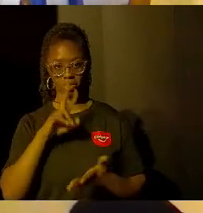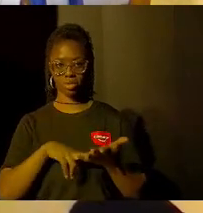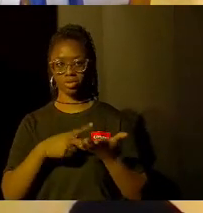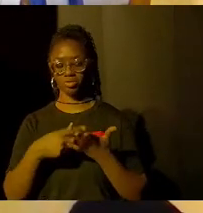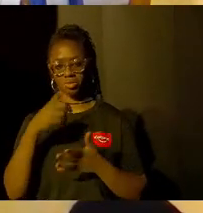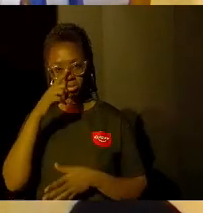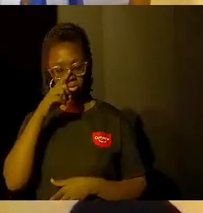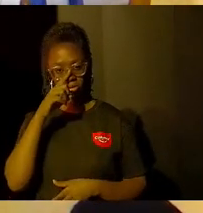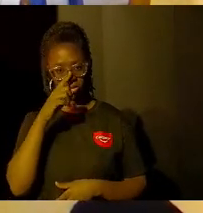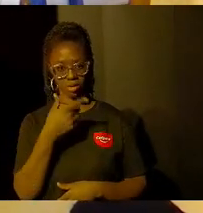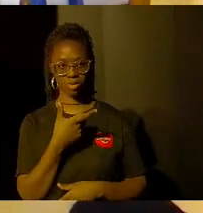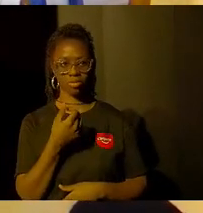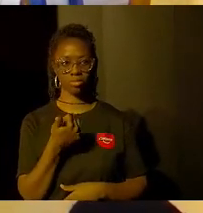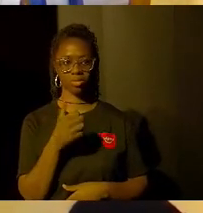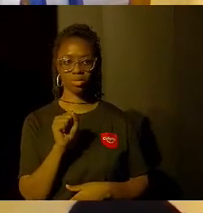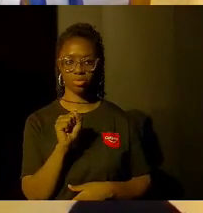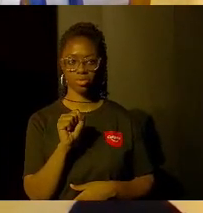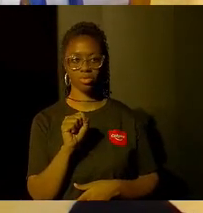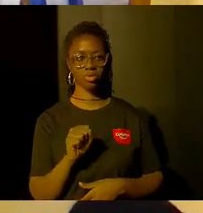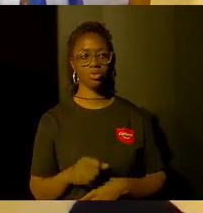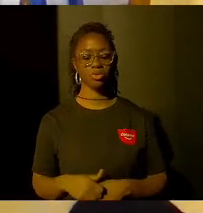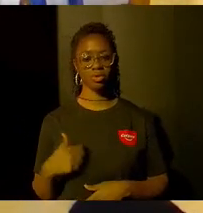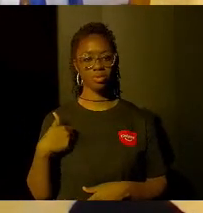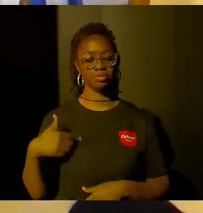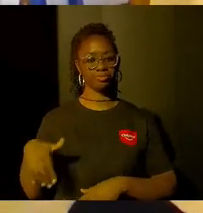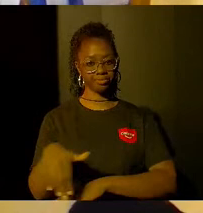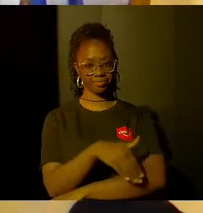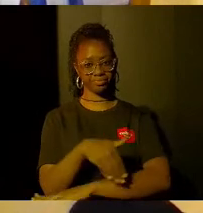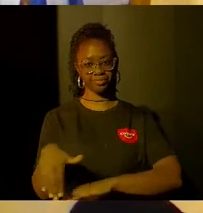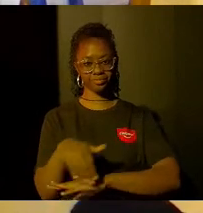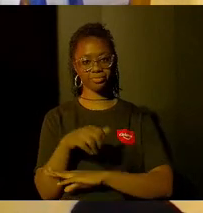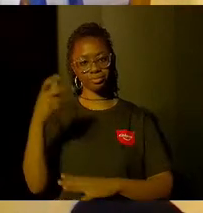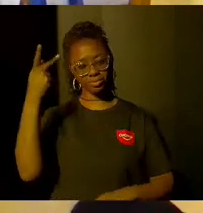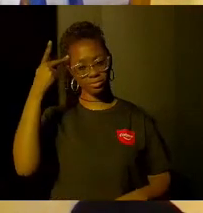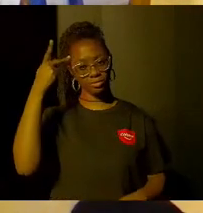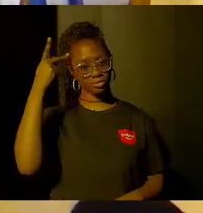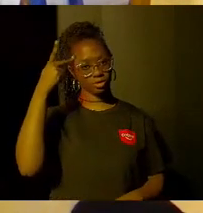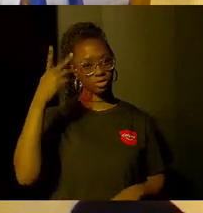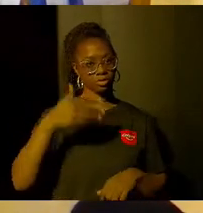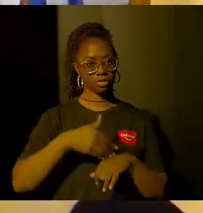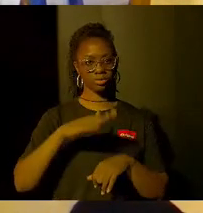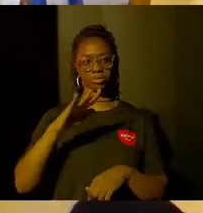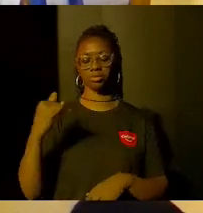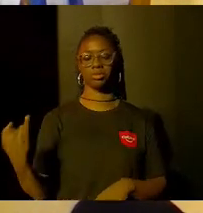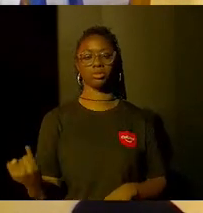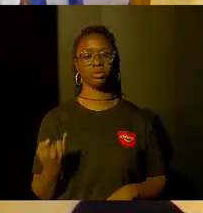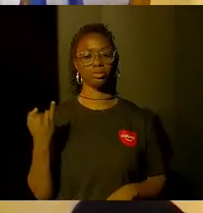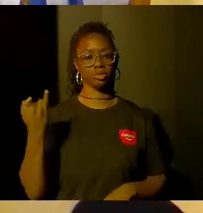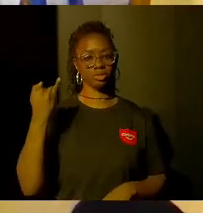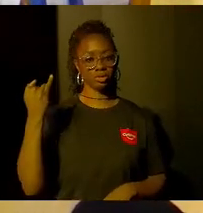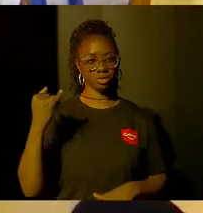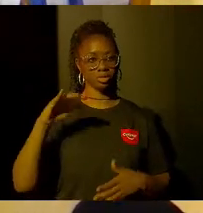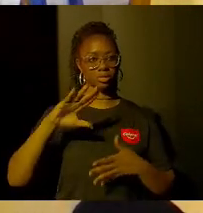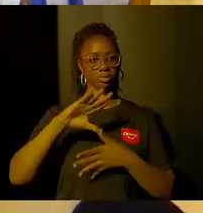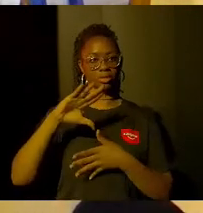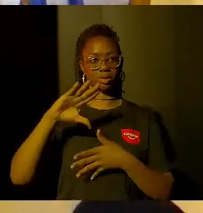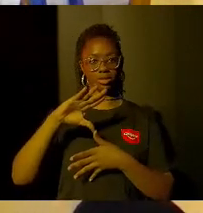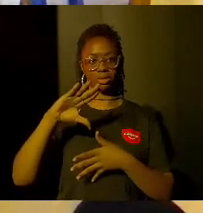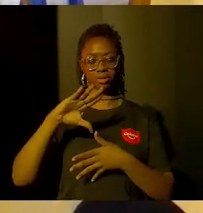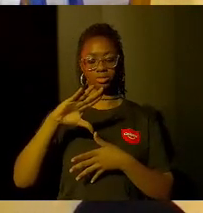em 2018 eu tava na Avenida Paulista que é tida como Avenida a mais importante da América Latina